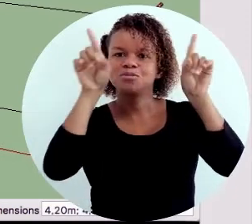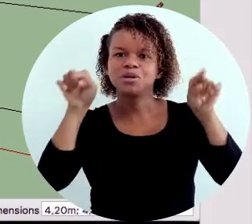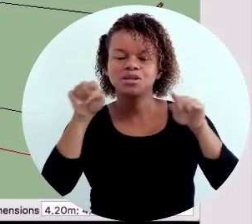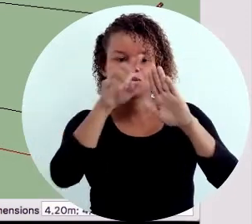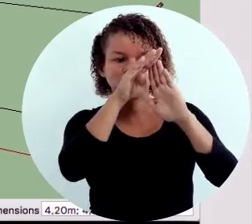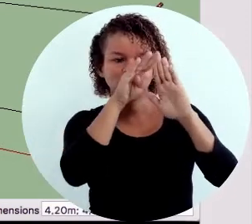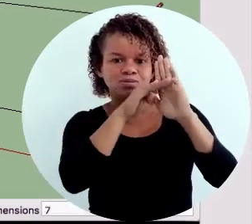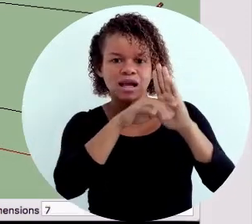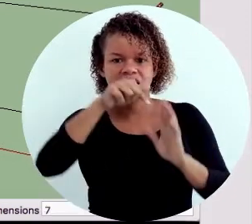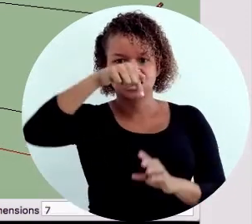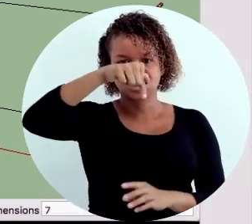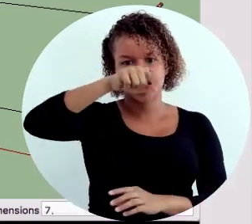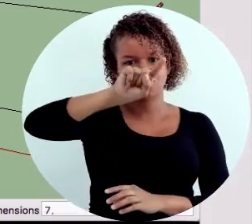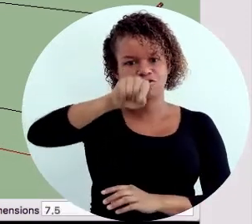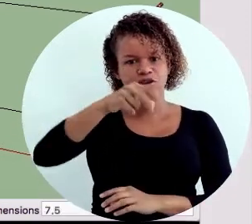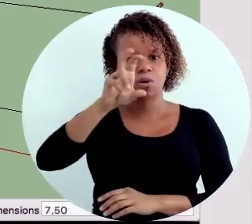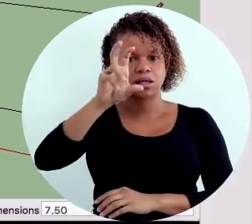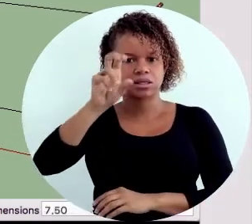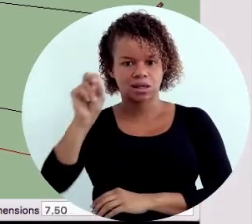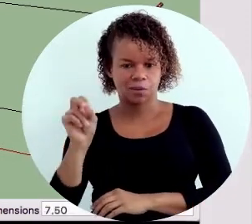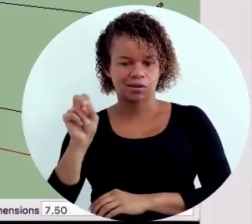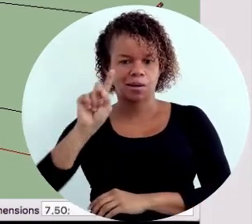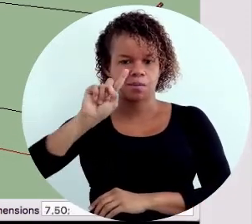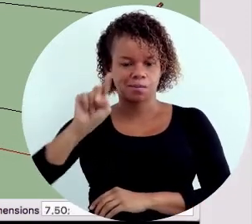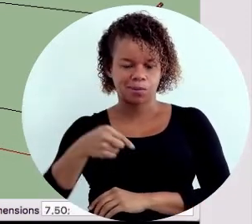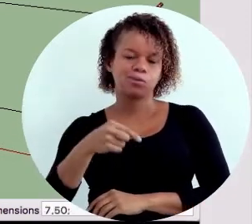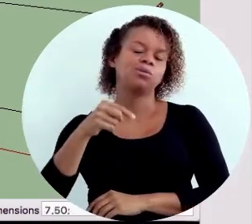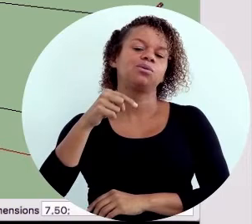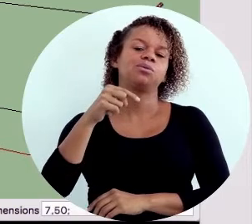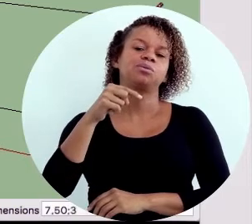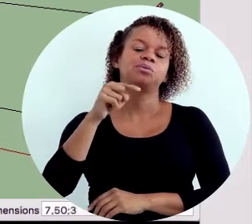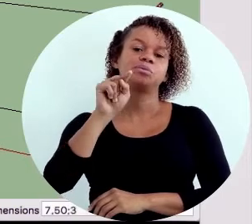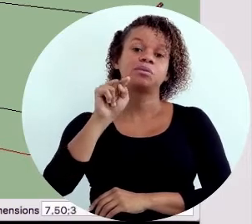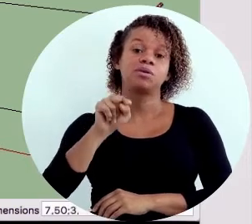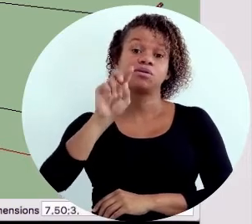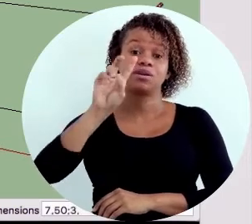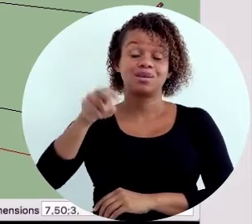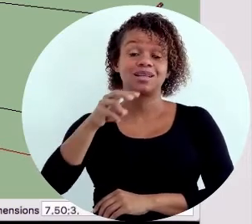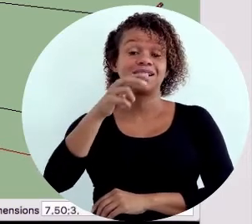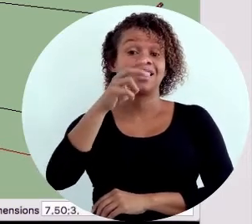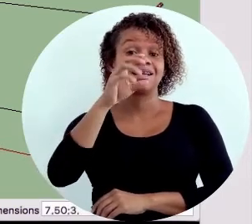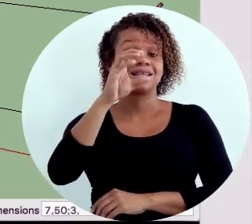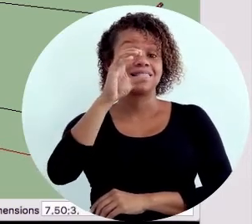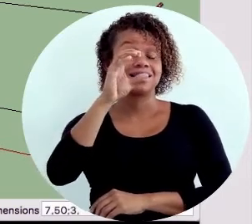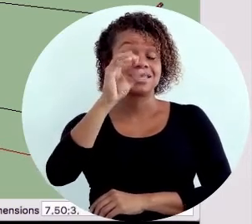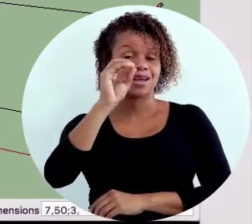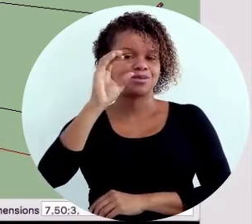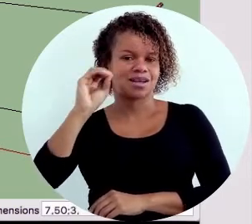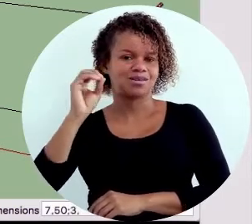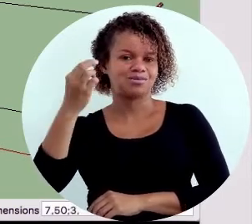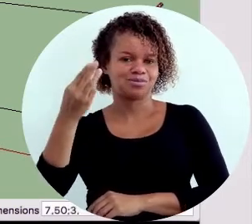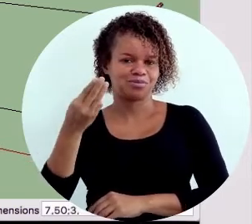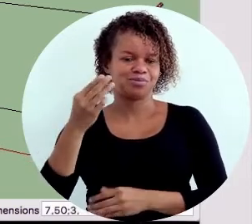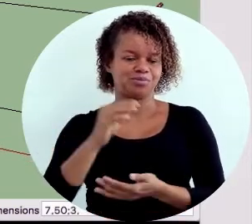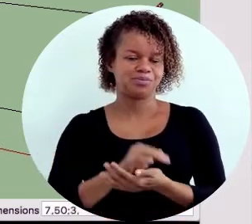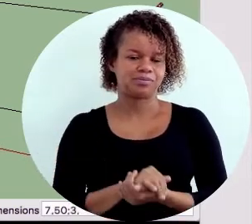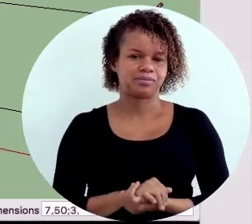da planta, 7,50, ponto vírgula, 3,00.